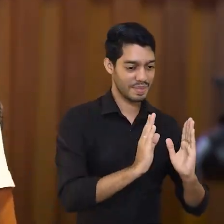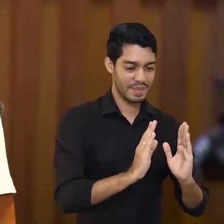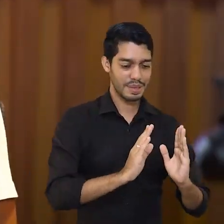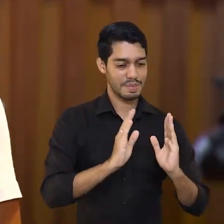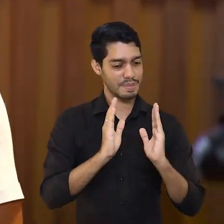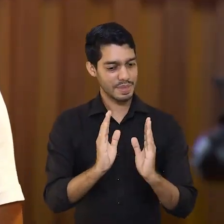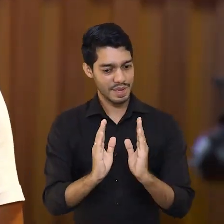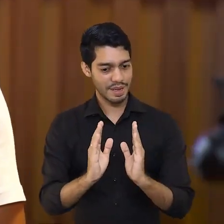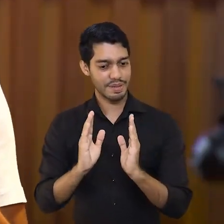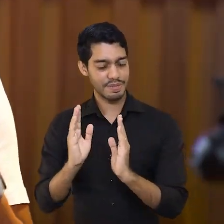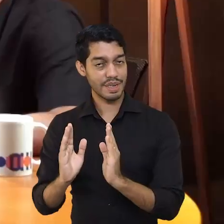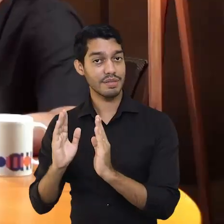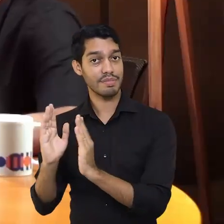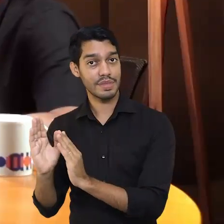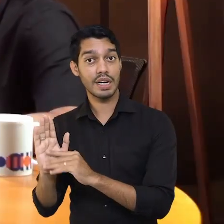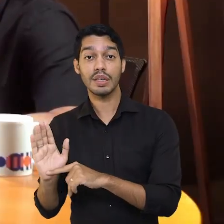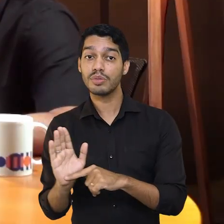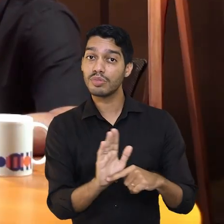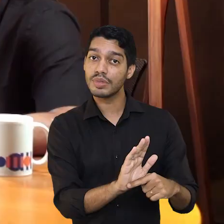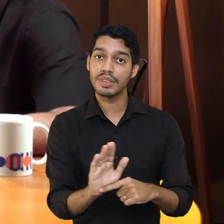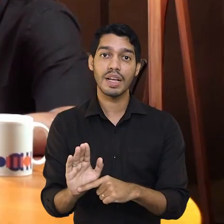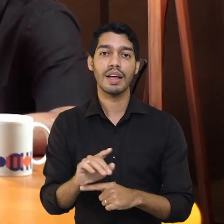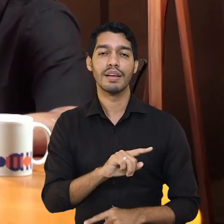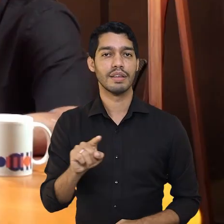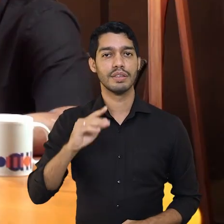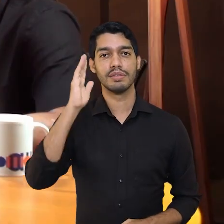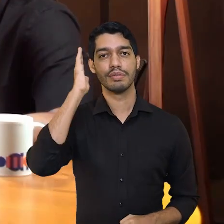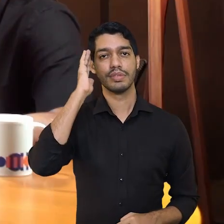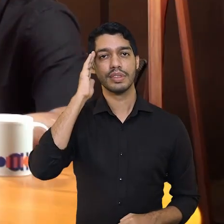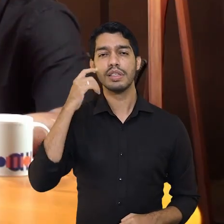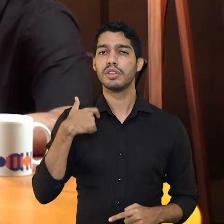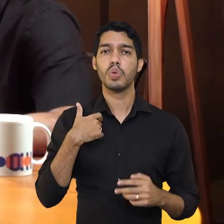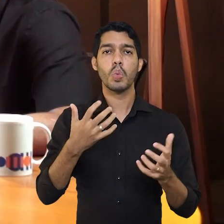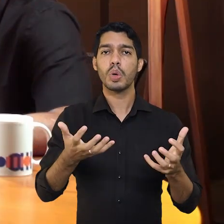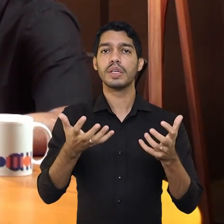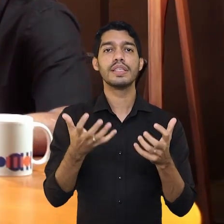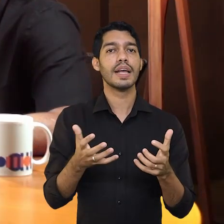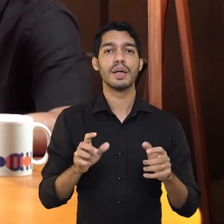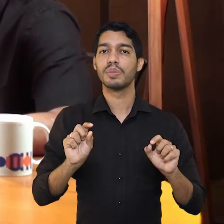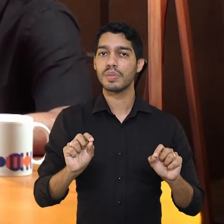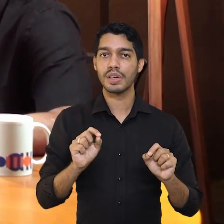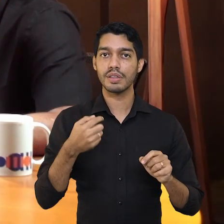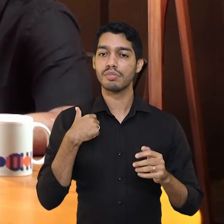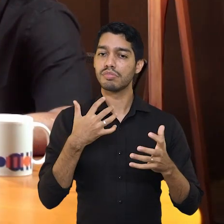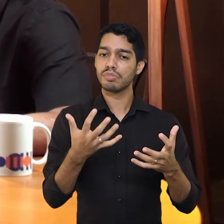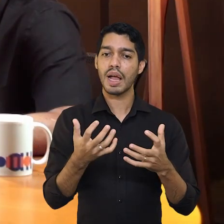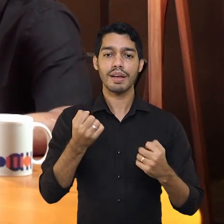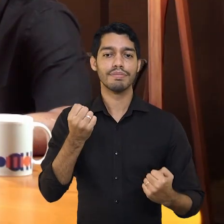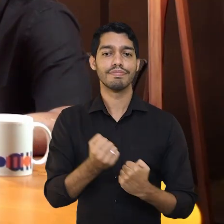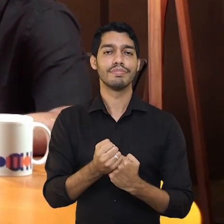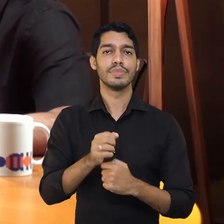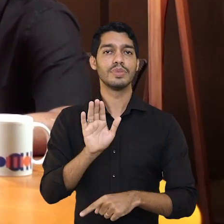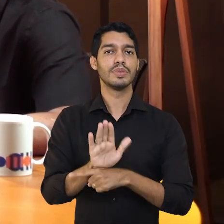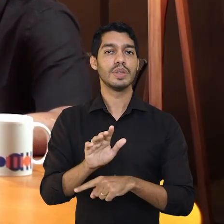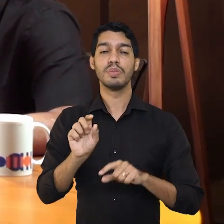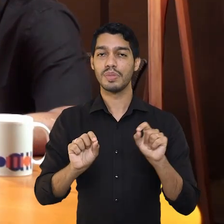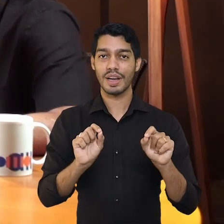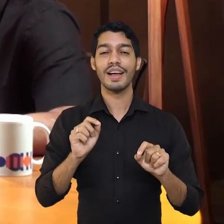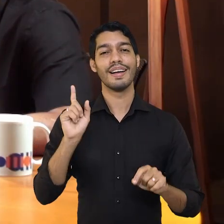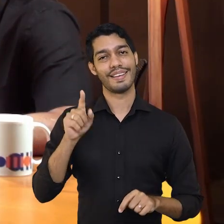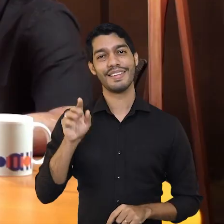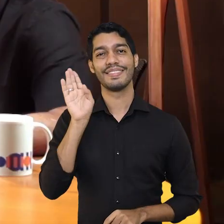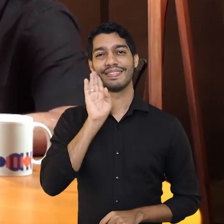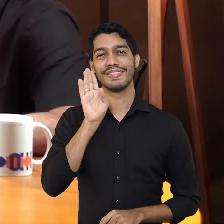enquanto profissional também de uma área. Então eles vão trilhando essa trilha ali de carreiras para tentar entender um pouco de onde que eles